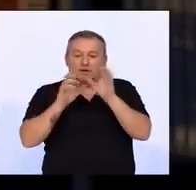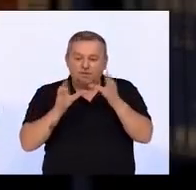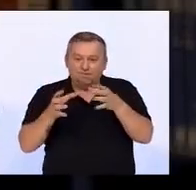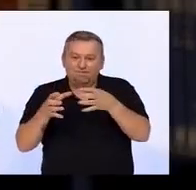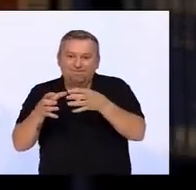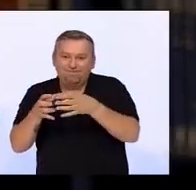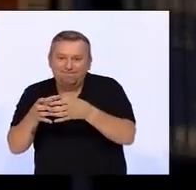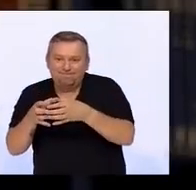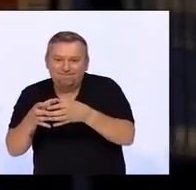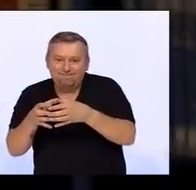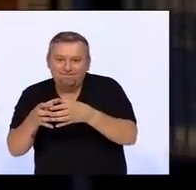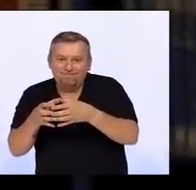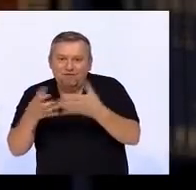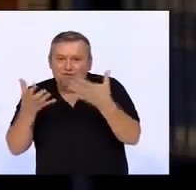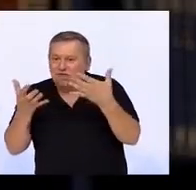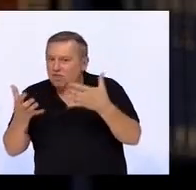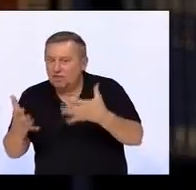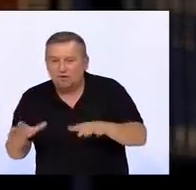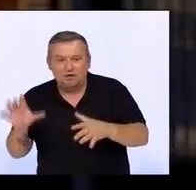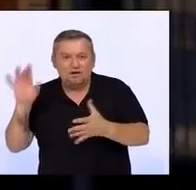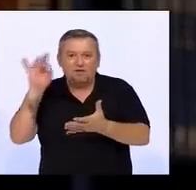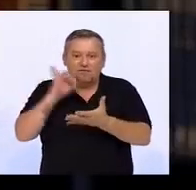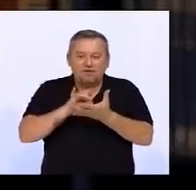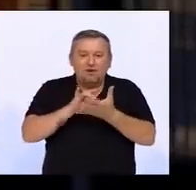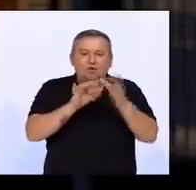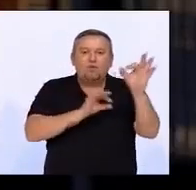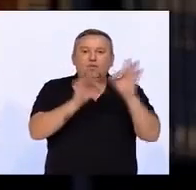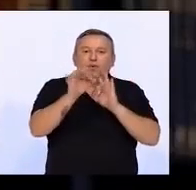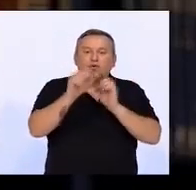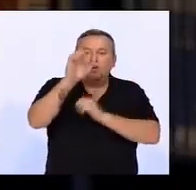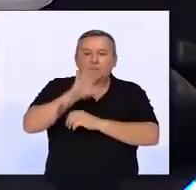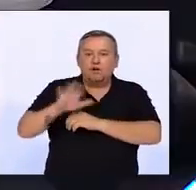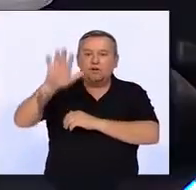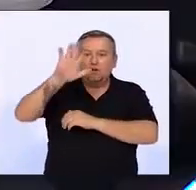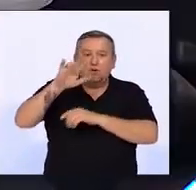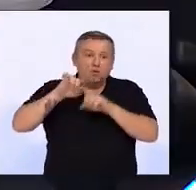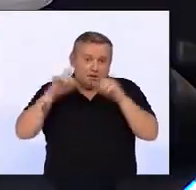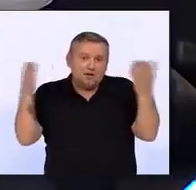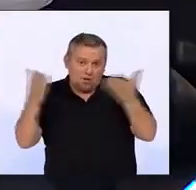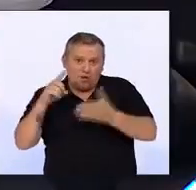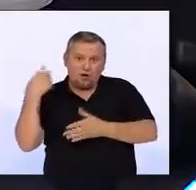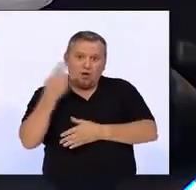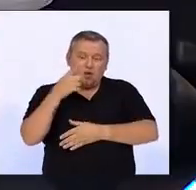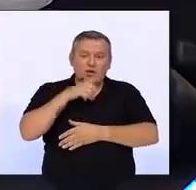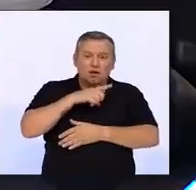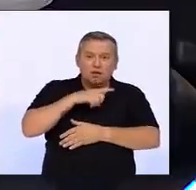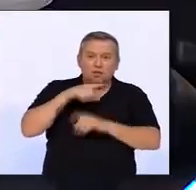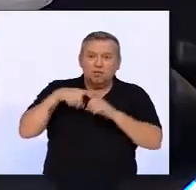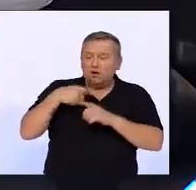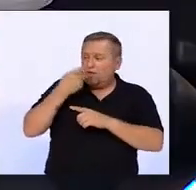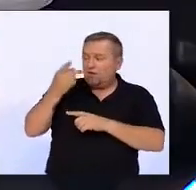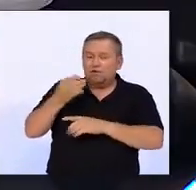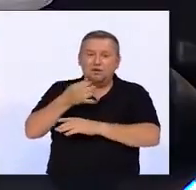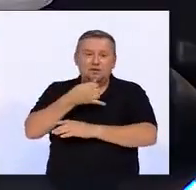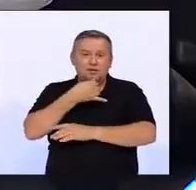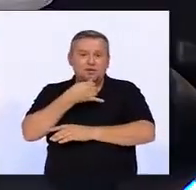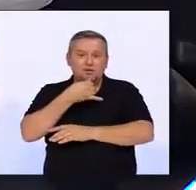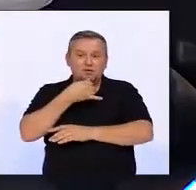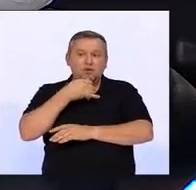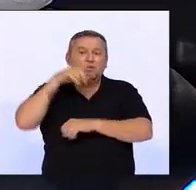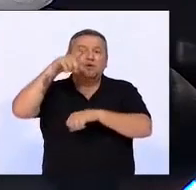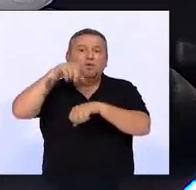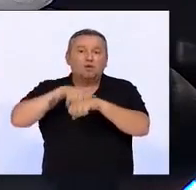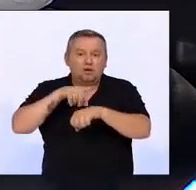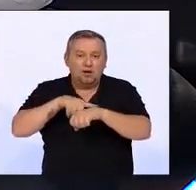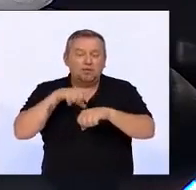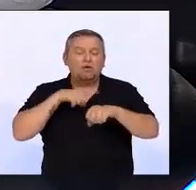não queria efetivamente ter o seu projeto nacional. Pois bem, agora nós temos. O que eu tenho dito é o seguinte, é triste que no momento que nós temos